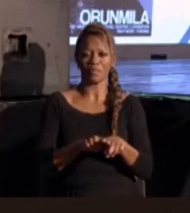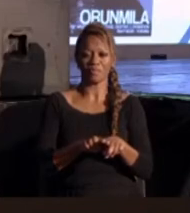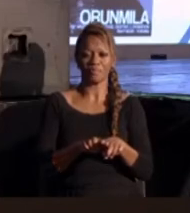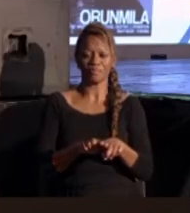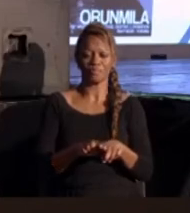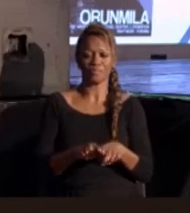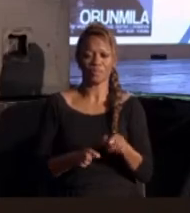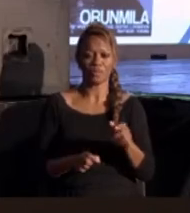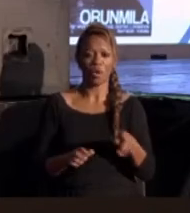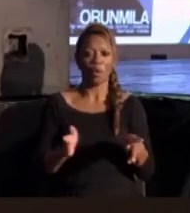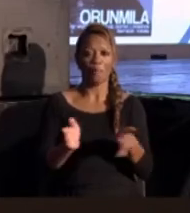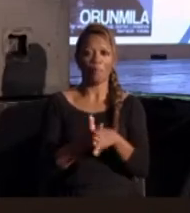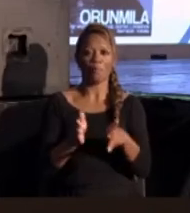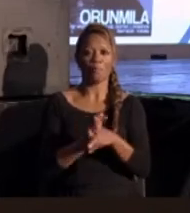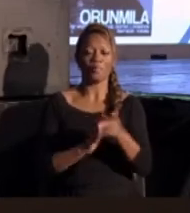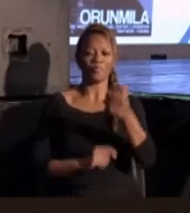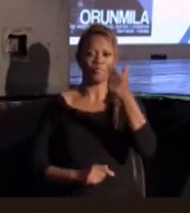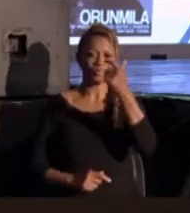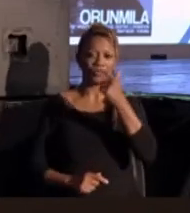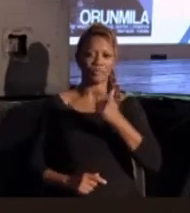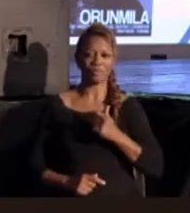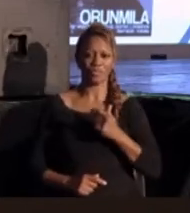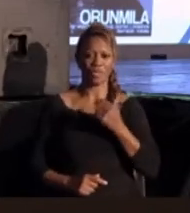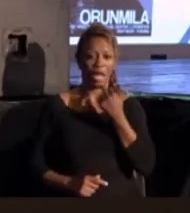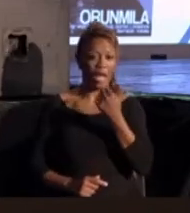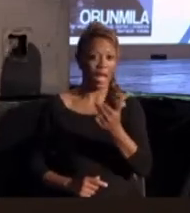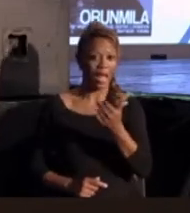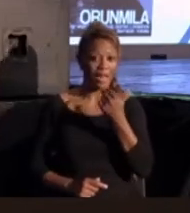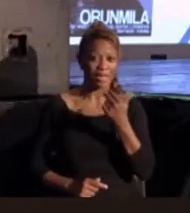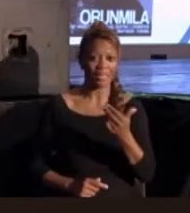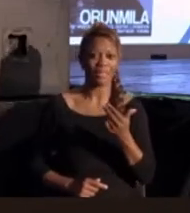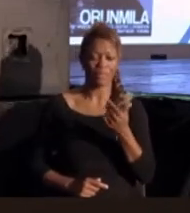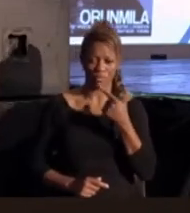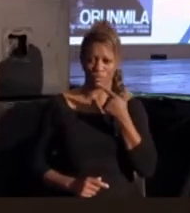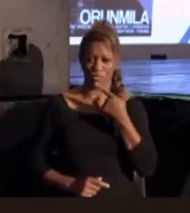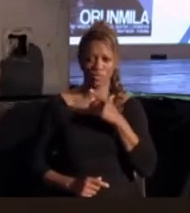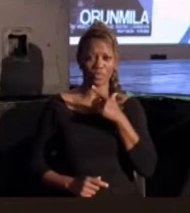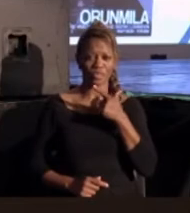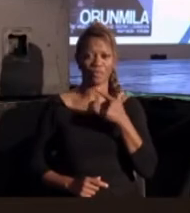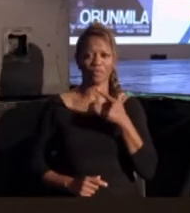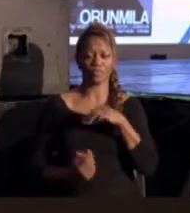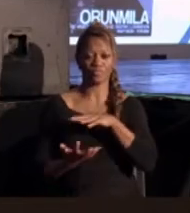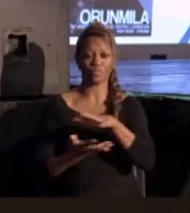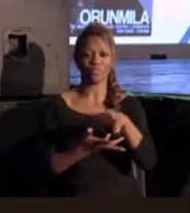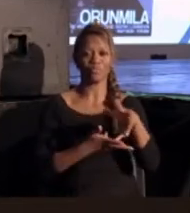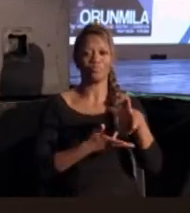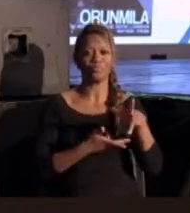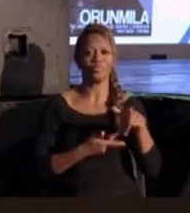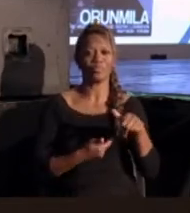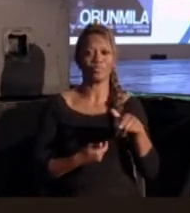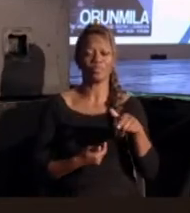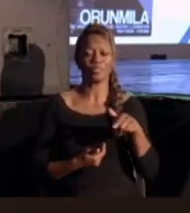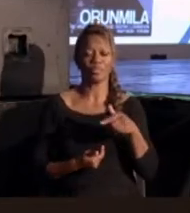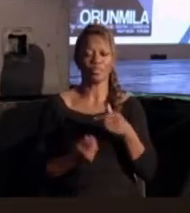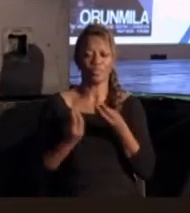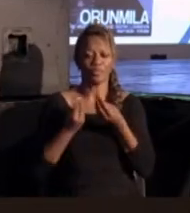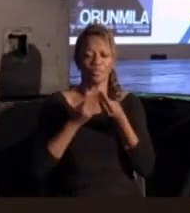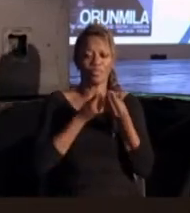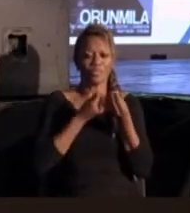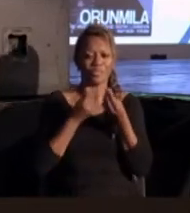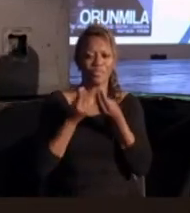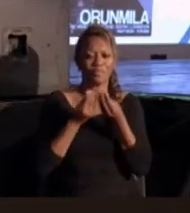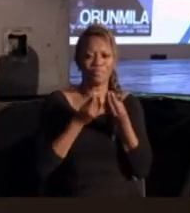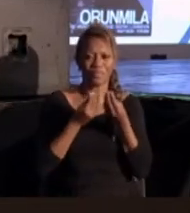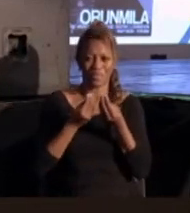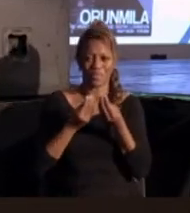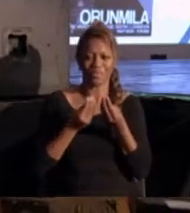humano, porque é através da língua que a gente acessa os sabores do mundo. E a noção de sabor e saber está